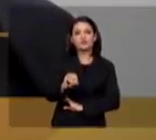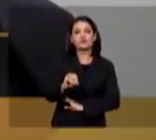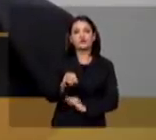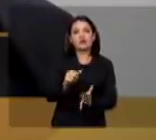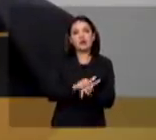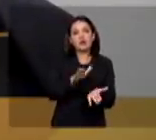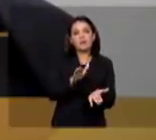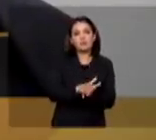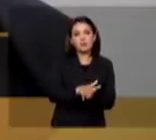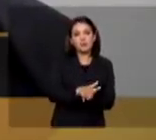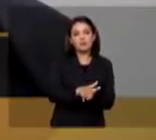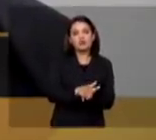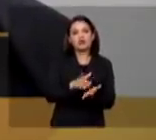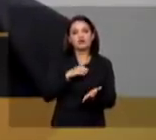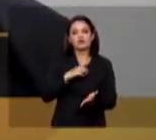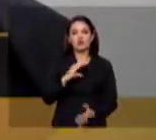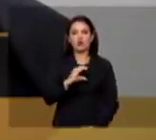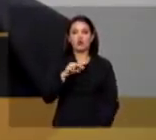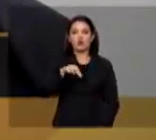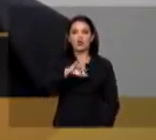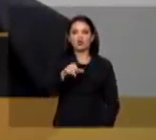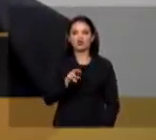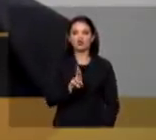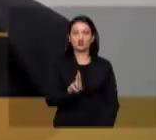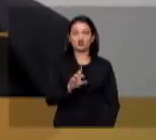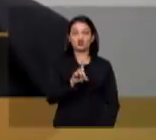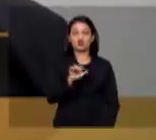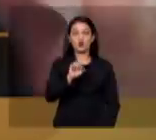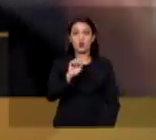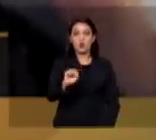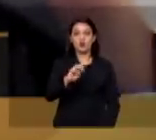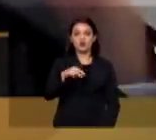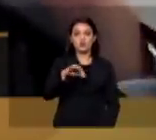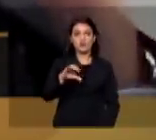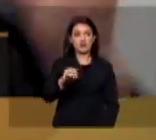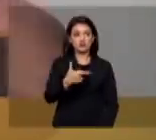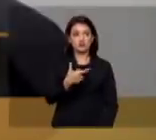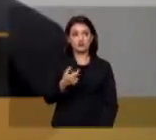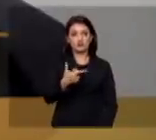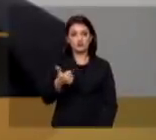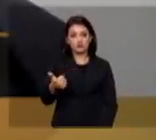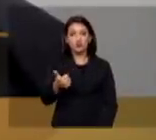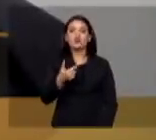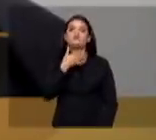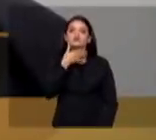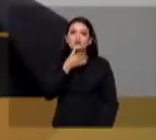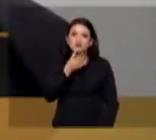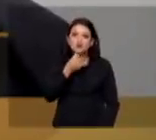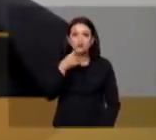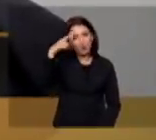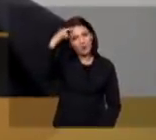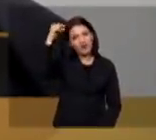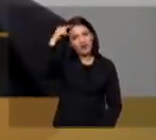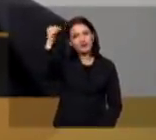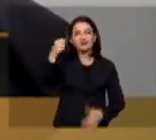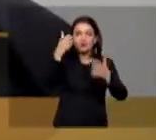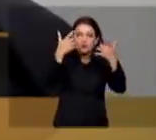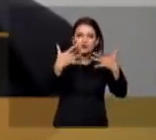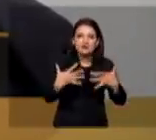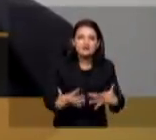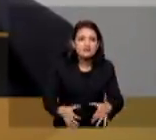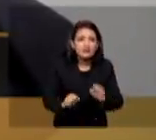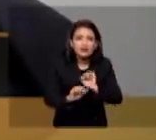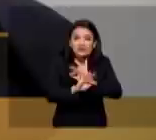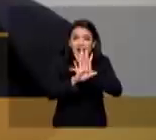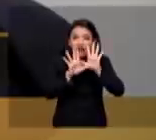publicado no Conjur de 8/3/2021, em que o acadêmico expõe com clareza a ausência de prejudicialidade